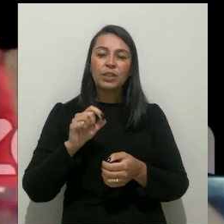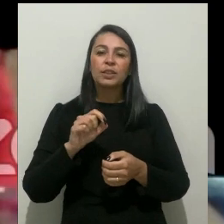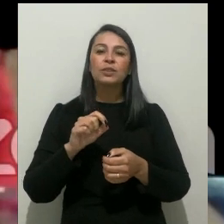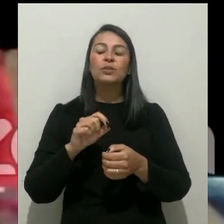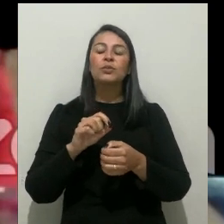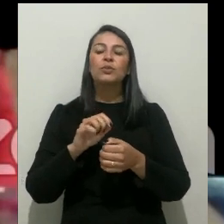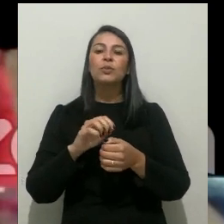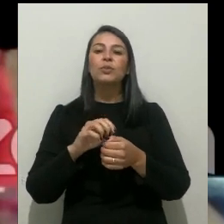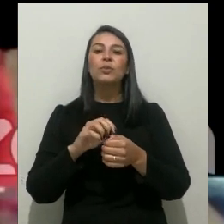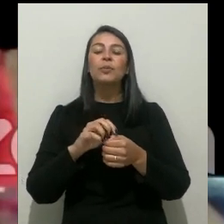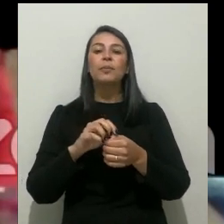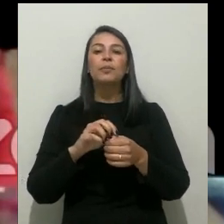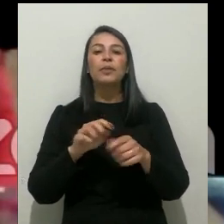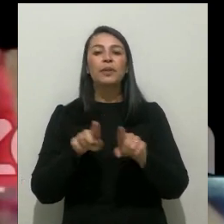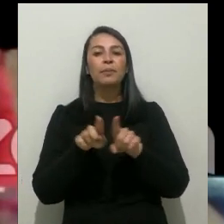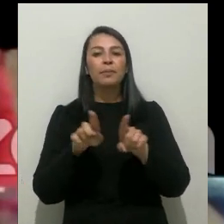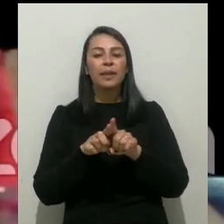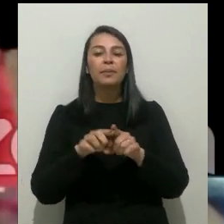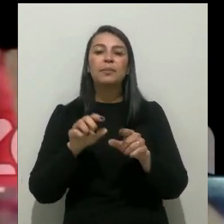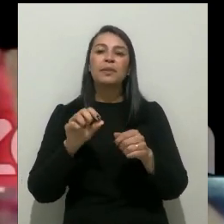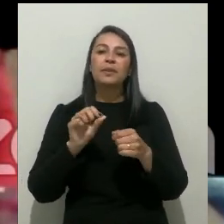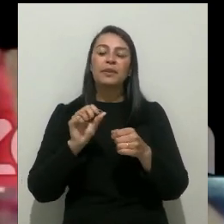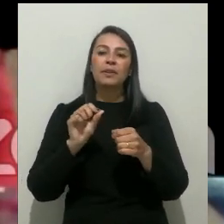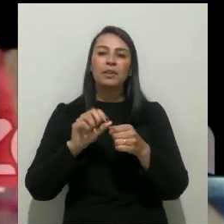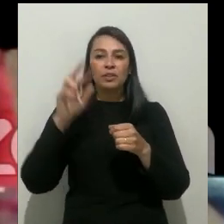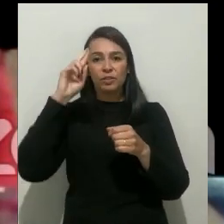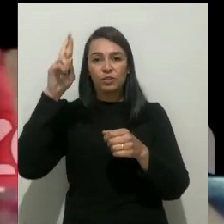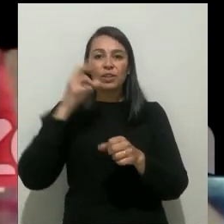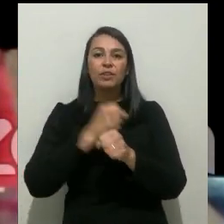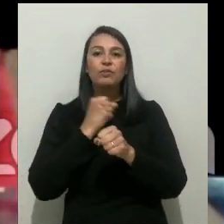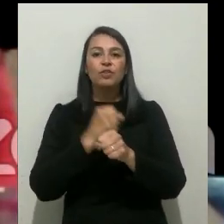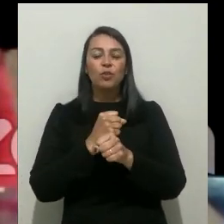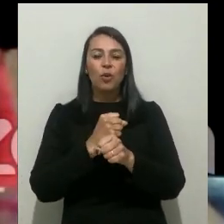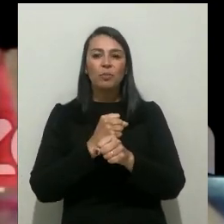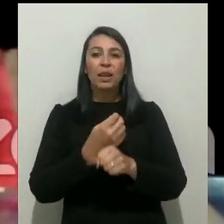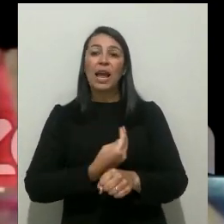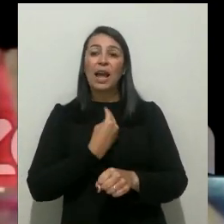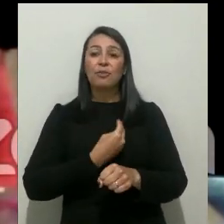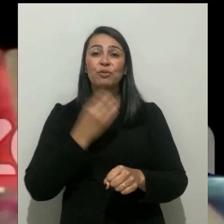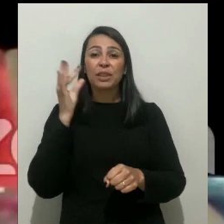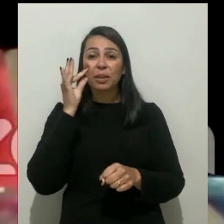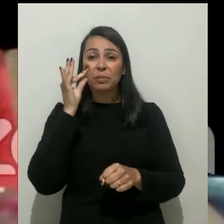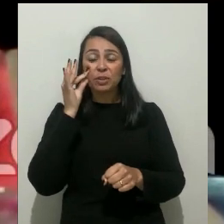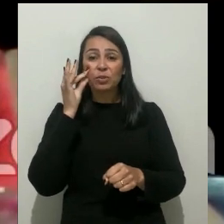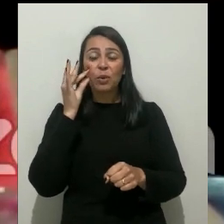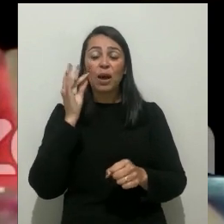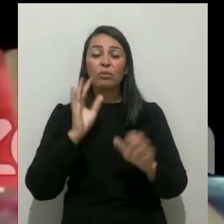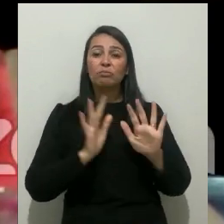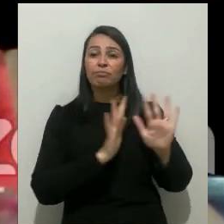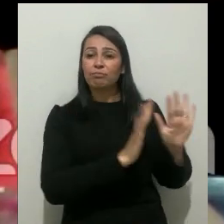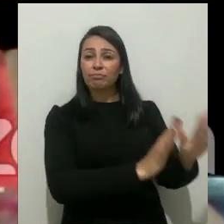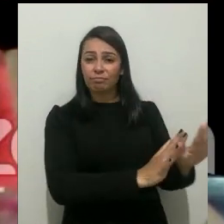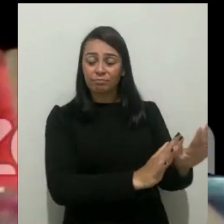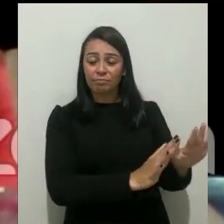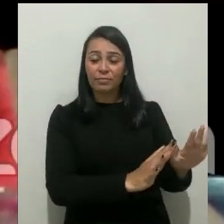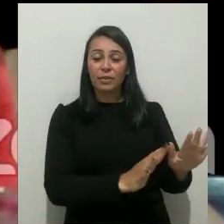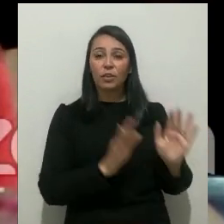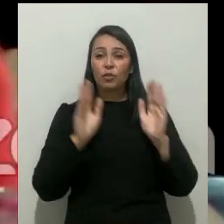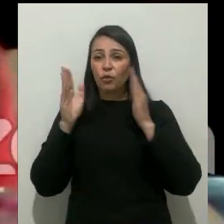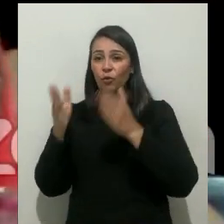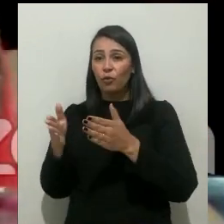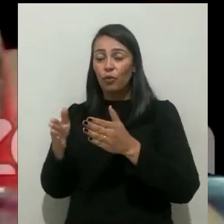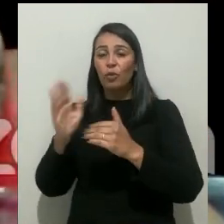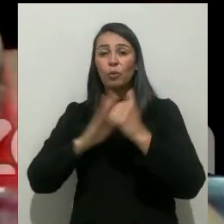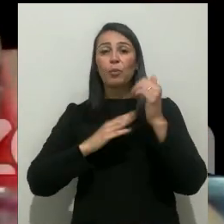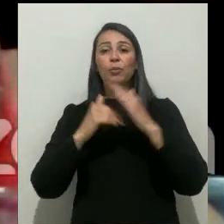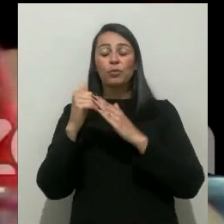obra, no local da obra, né? Ele abriu mão da vida dele, pessoal, profissional, ele tinha um escritório, era